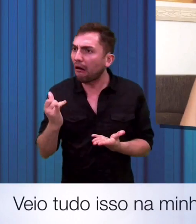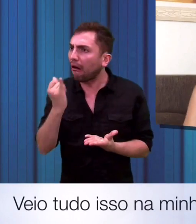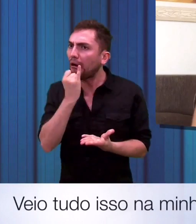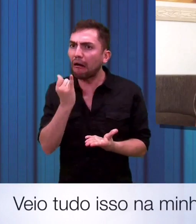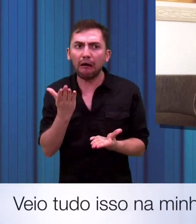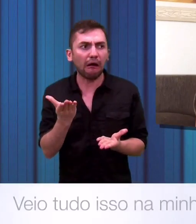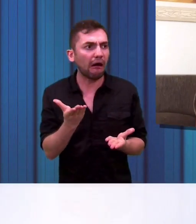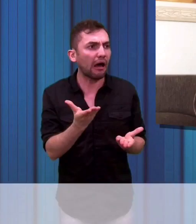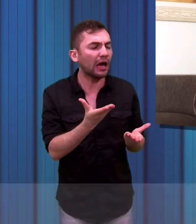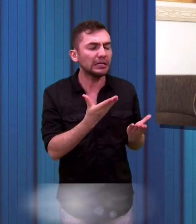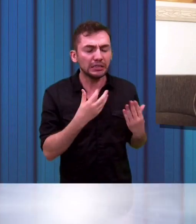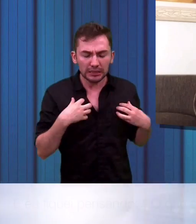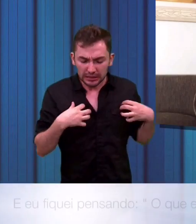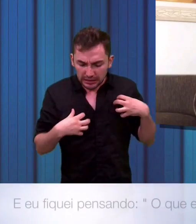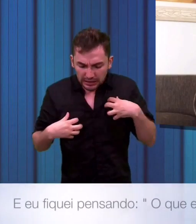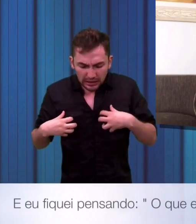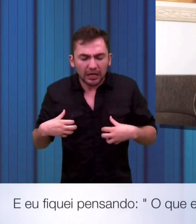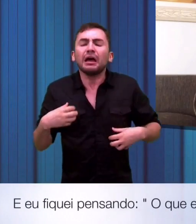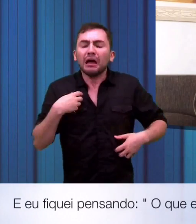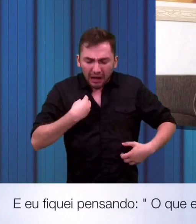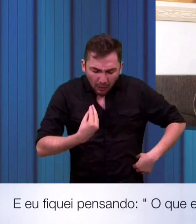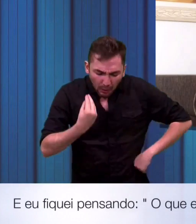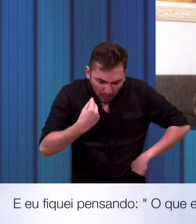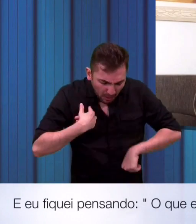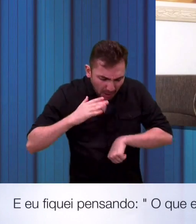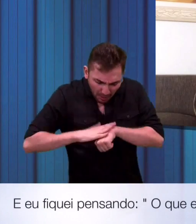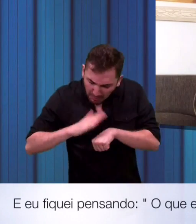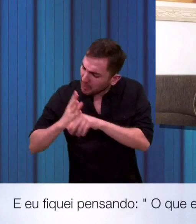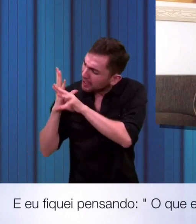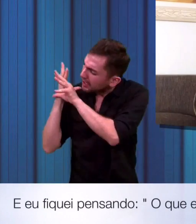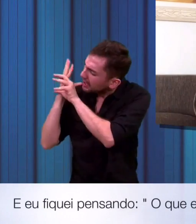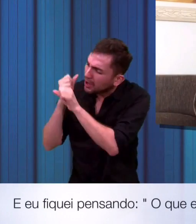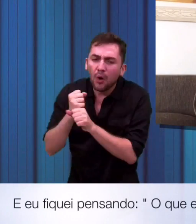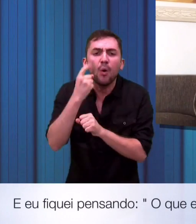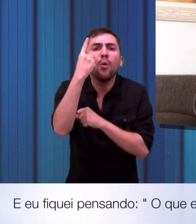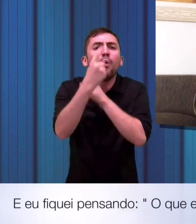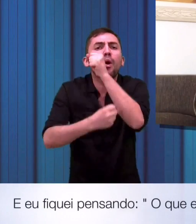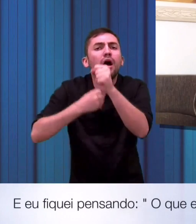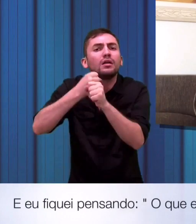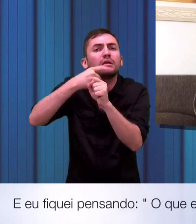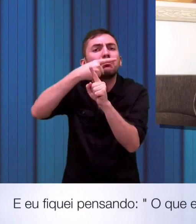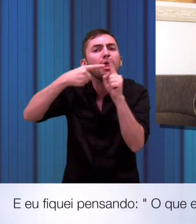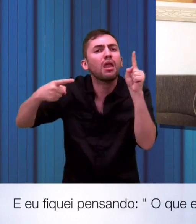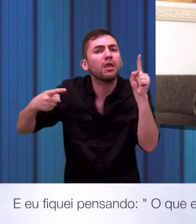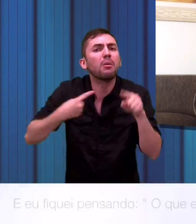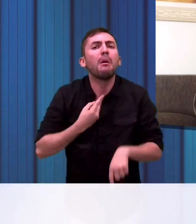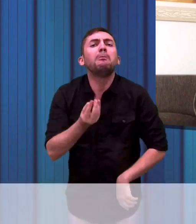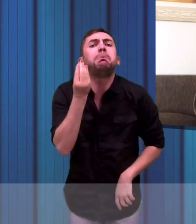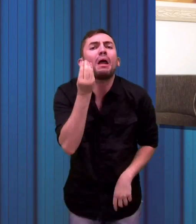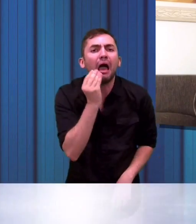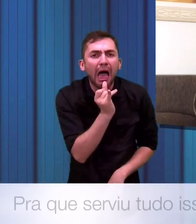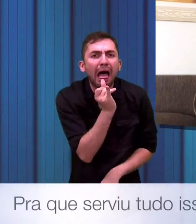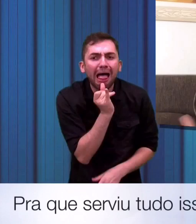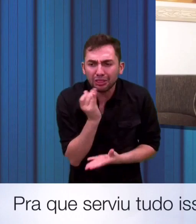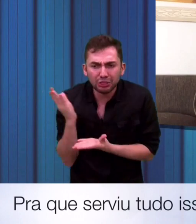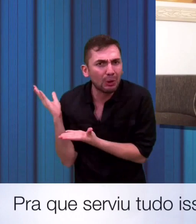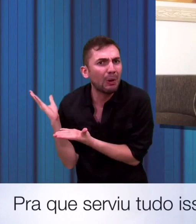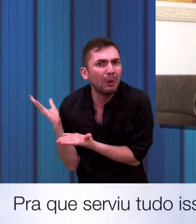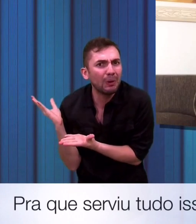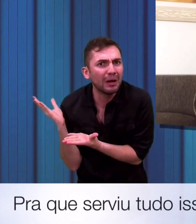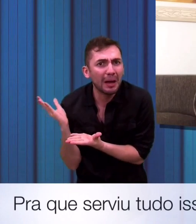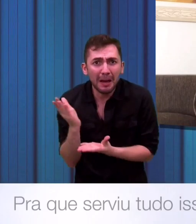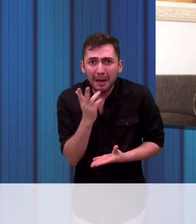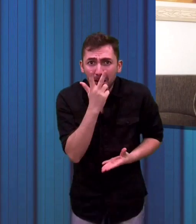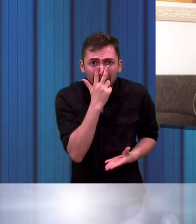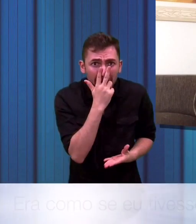Veio tudo isso na minha cabeça. E eu fiquei pensando, o que eu fiquei fazendo durante esse 1 ano e meio? Para que